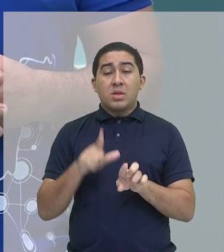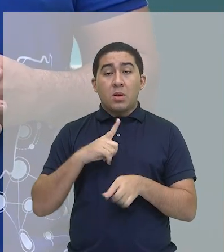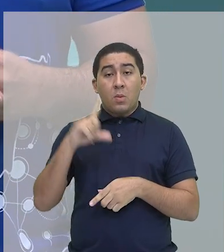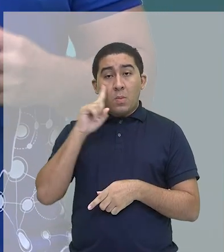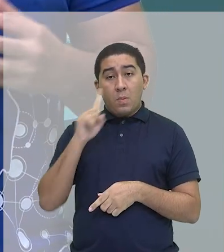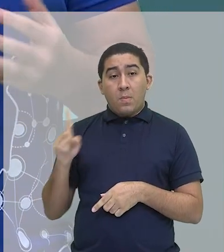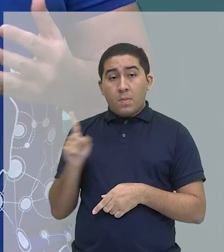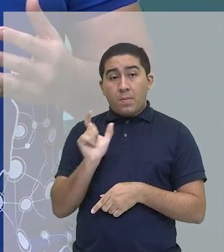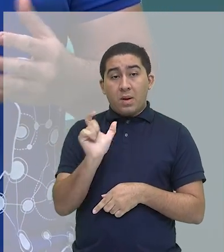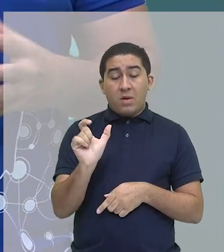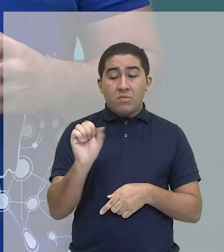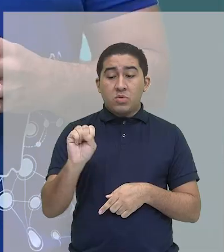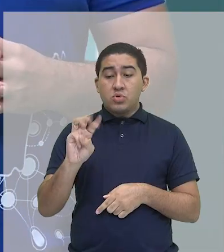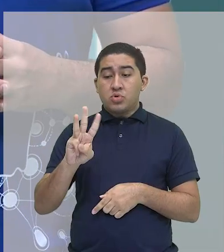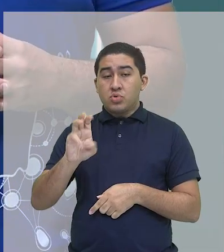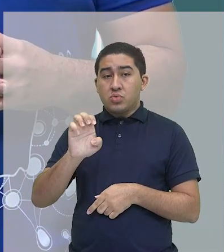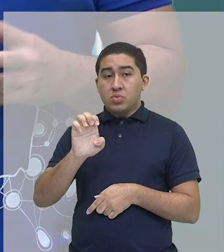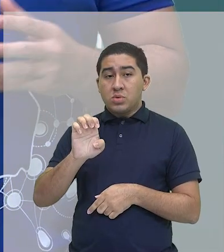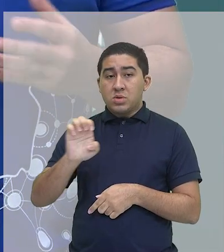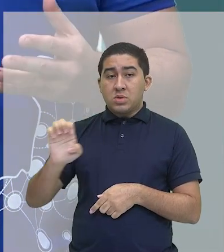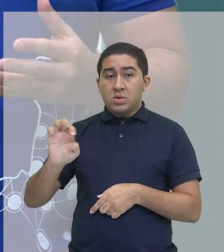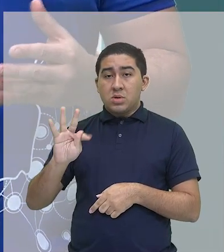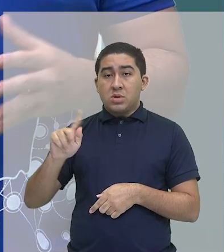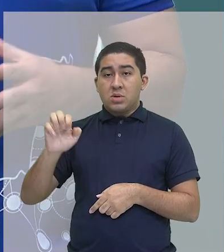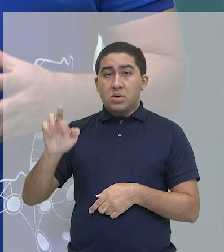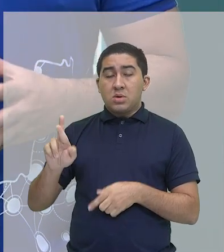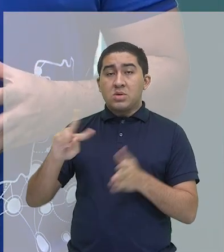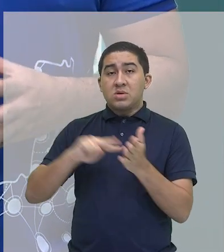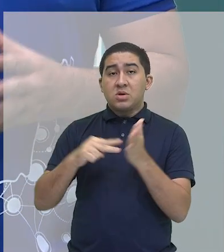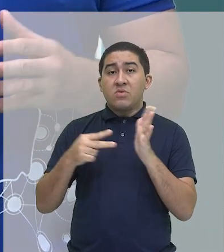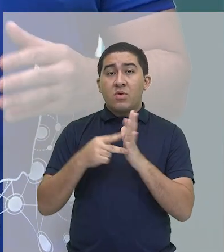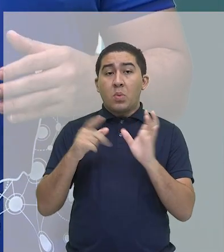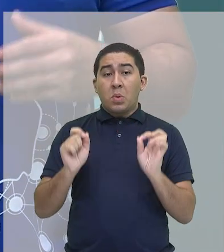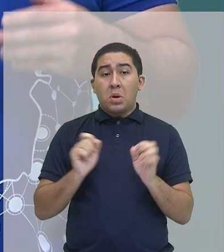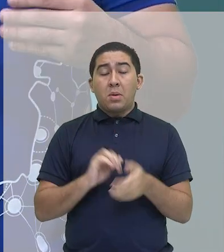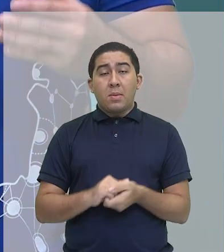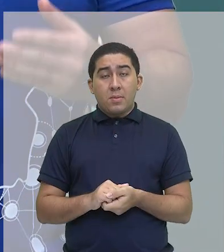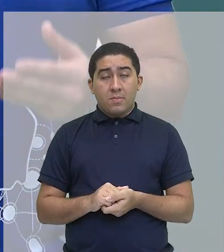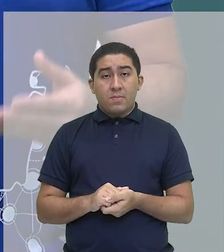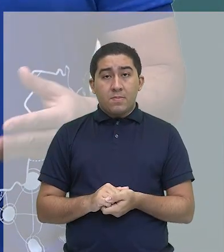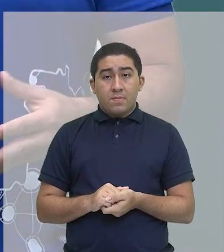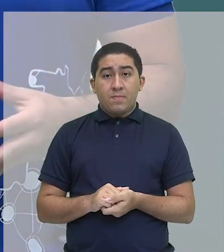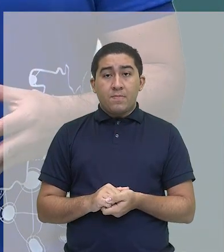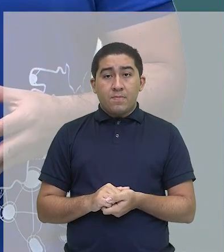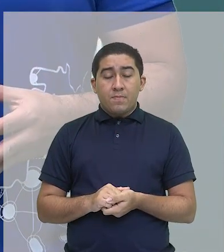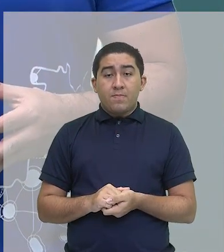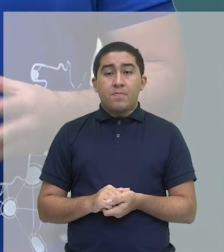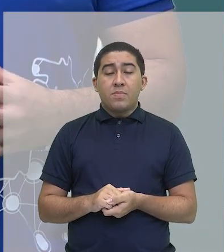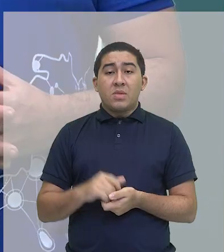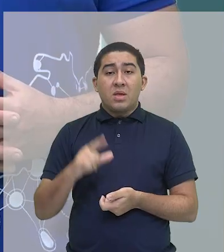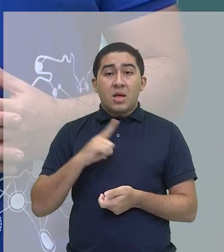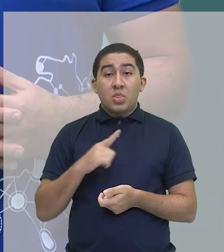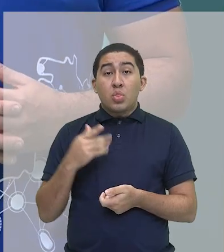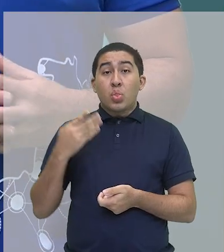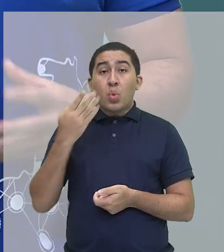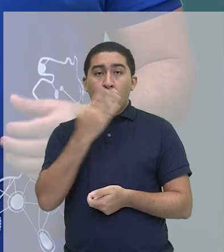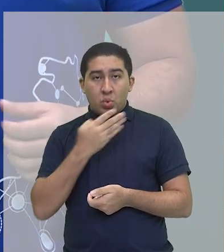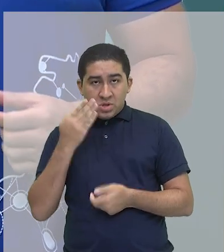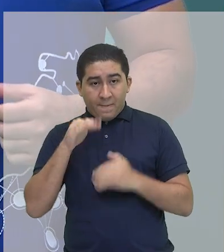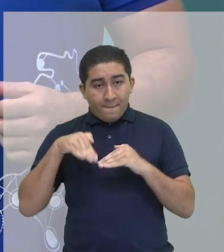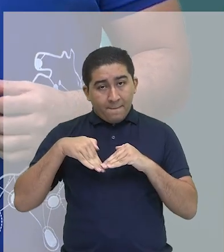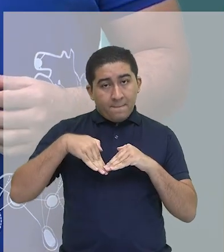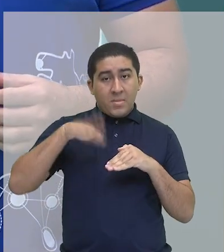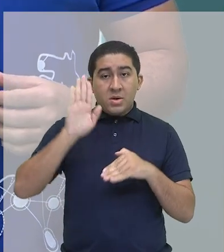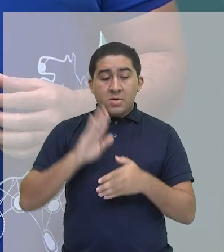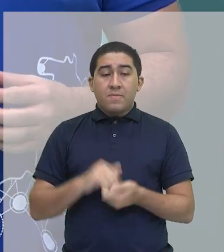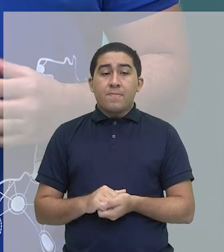só, a palavra sweeter. Sweeter significa mais doce, ok? Nós temos o